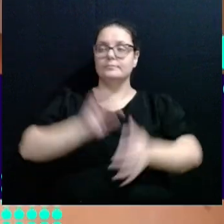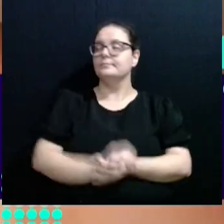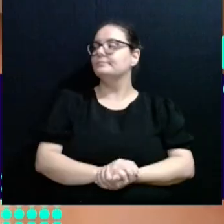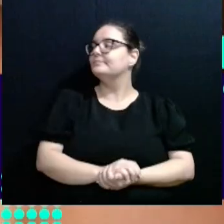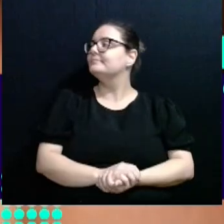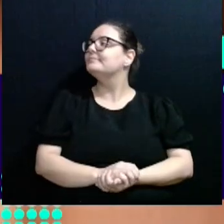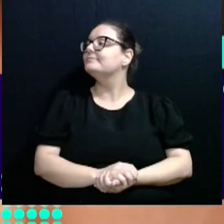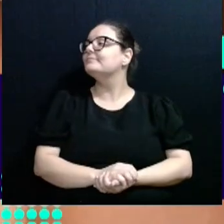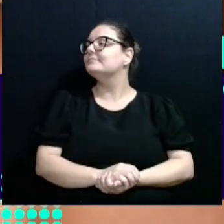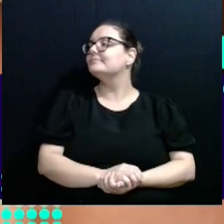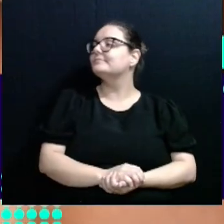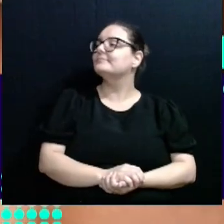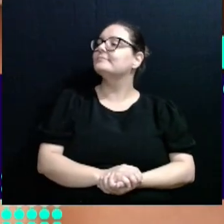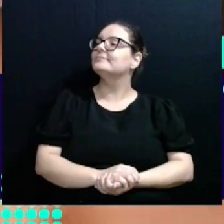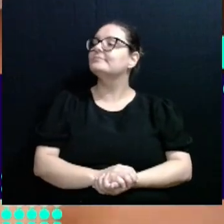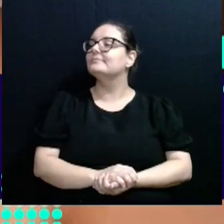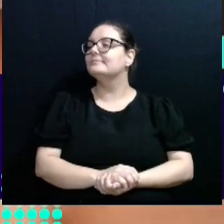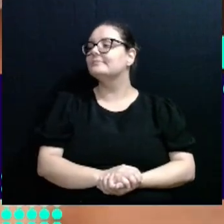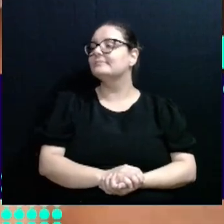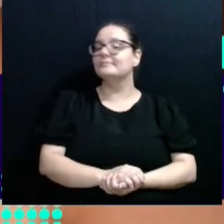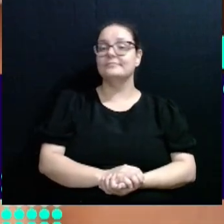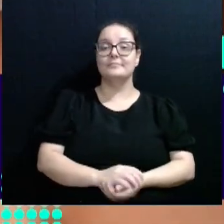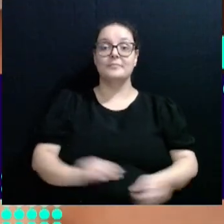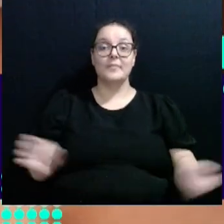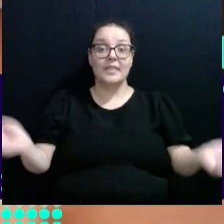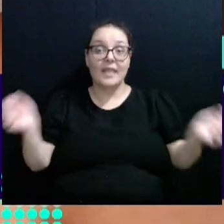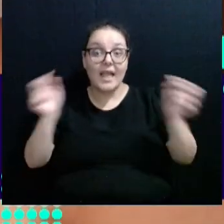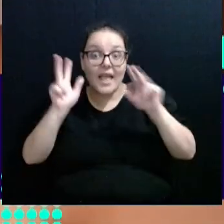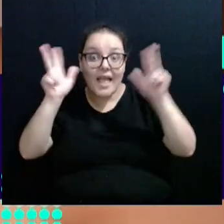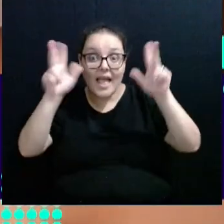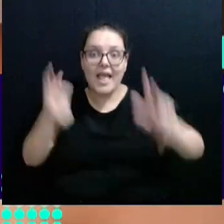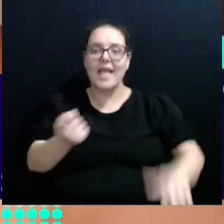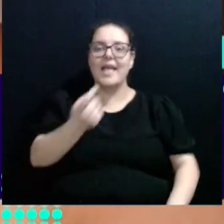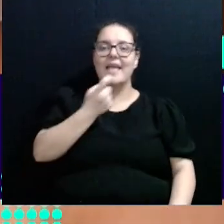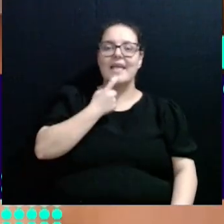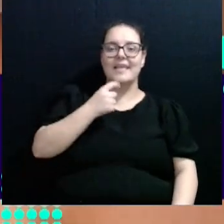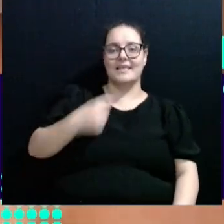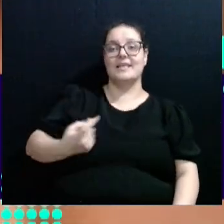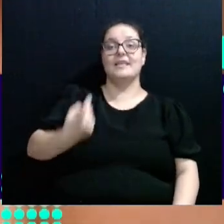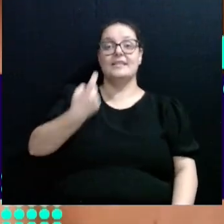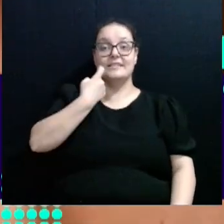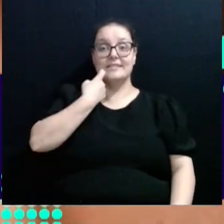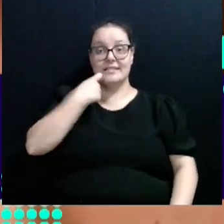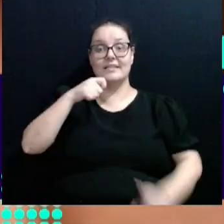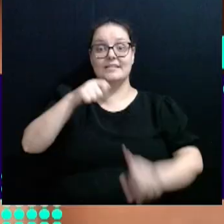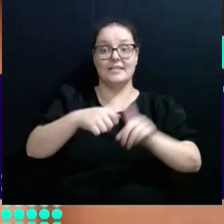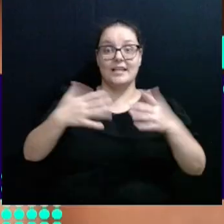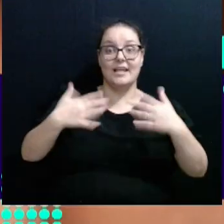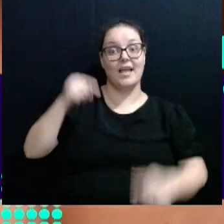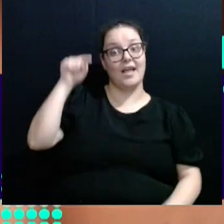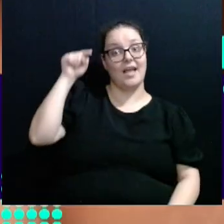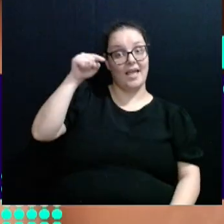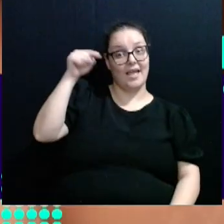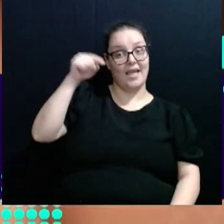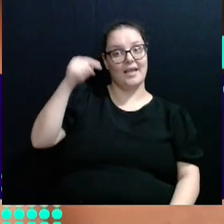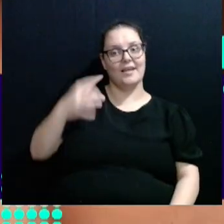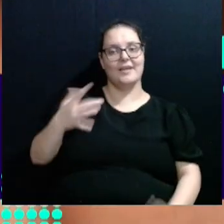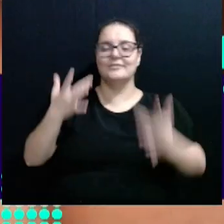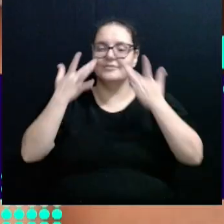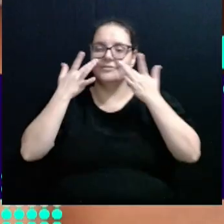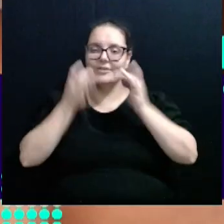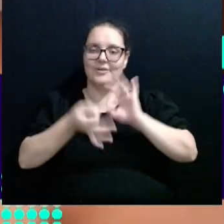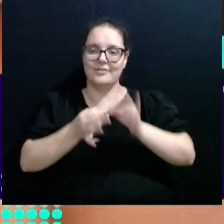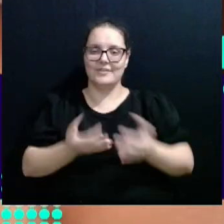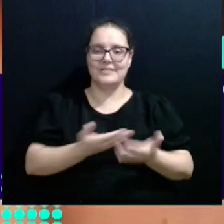Atenção, Campinas! Sextas-feiras de janeiro eu estarei aí lá no Teatro Oficina de Estudantes, esperando